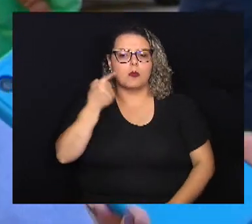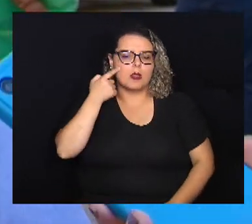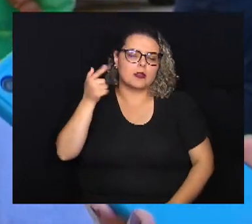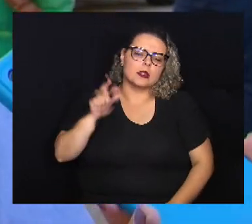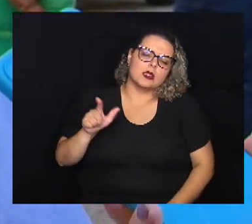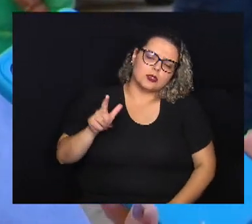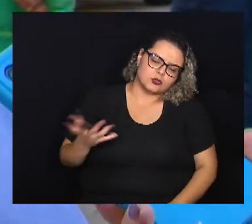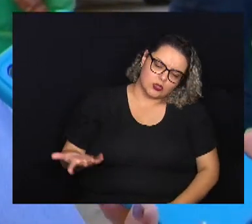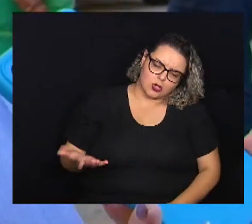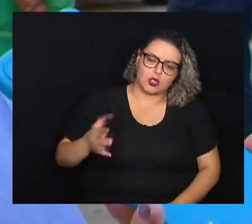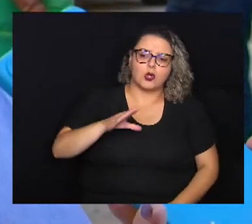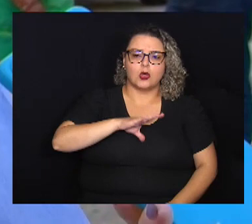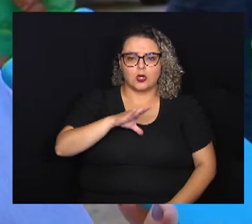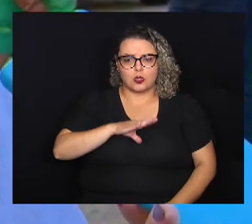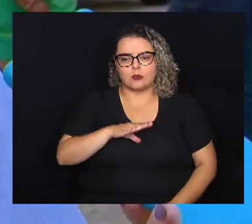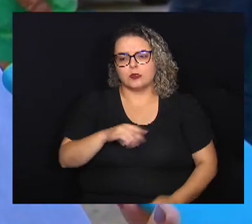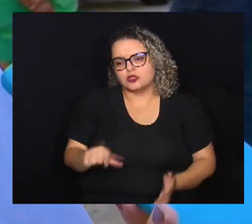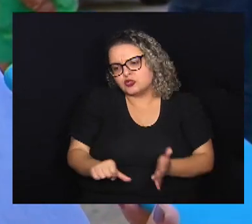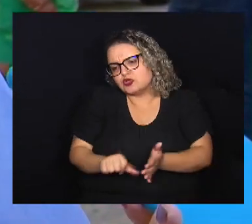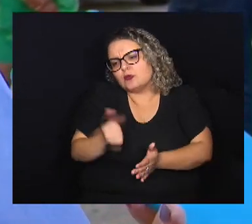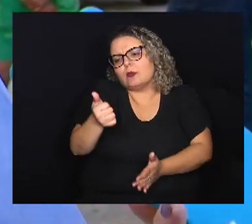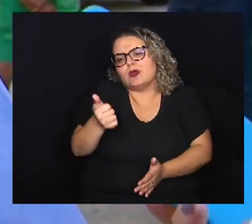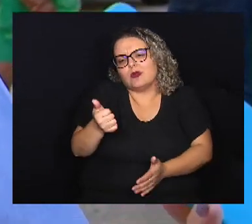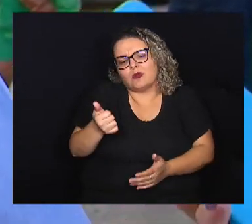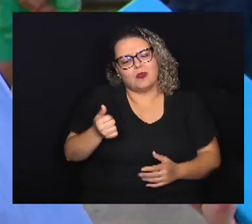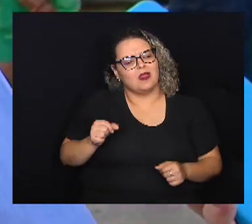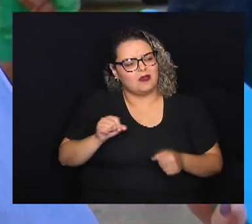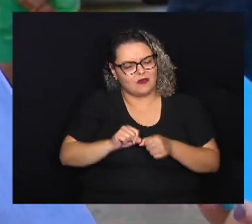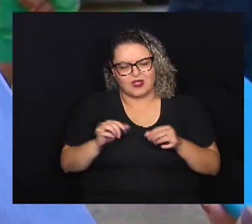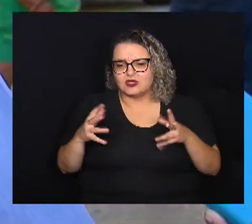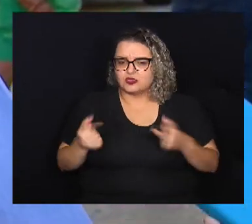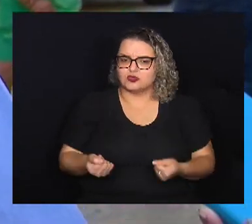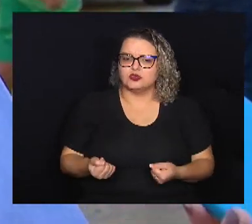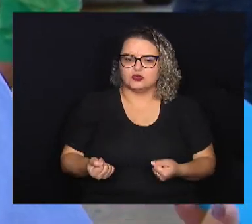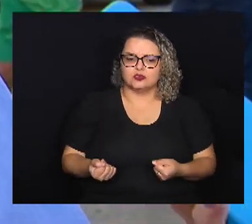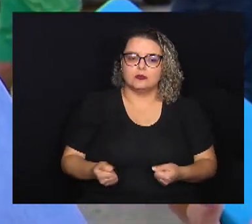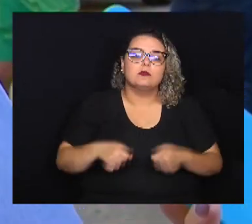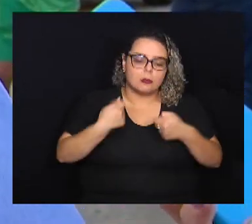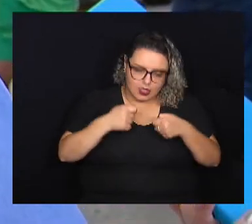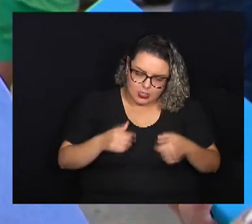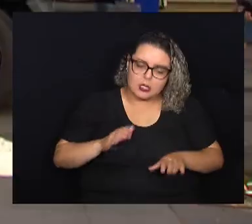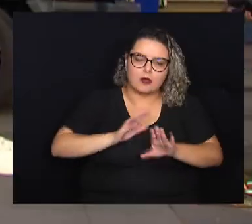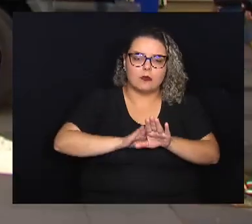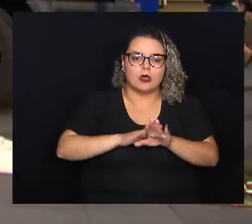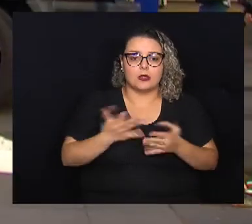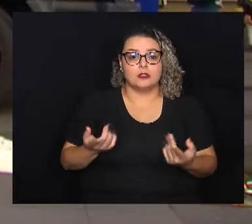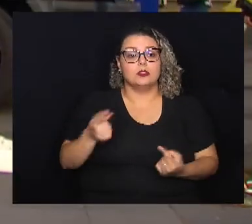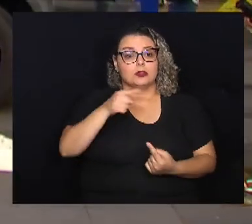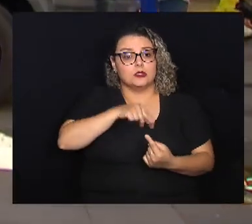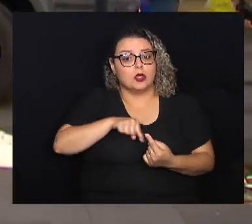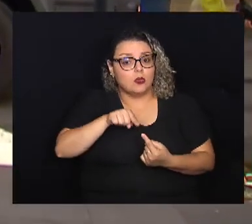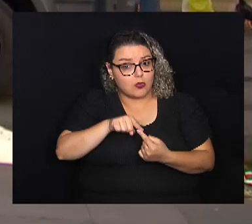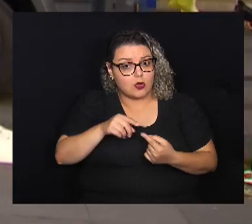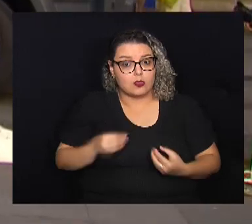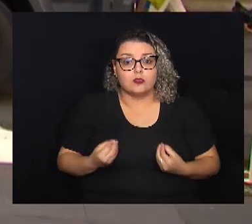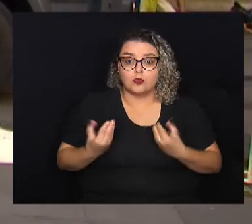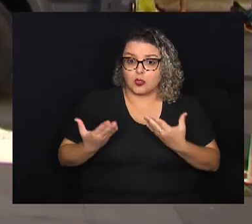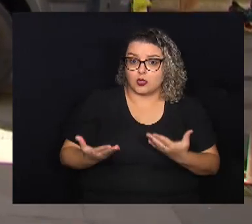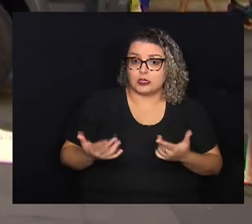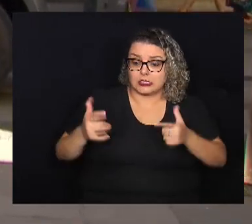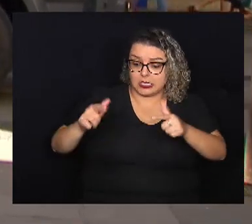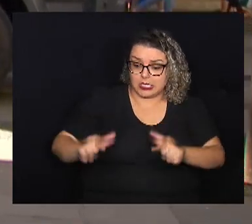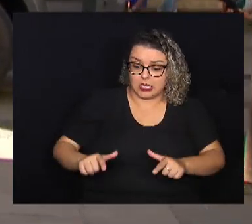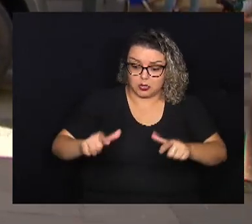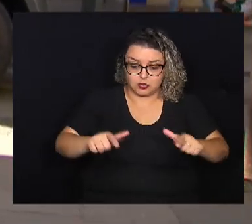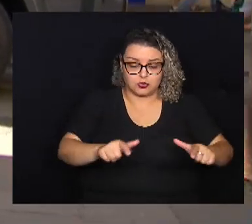como uma cidade de vanguarda, não poderia ficar atrás. Então, objetivo de colocar esses pontos